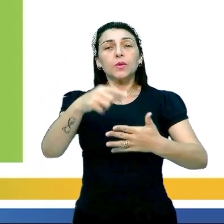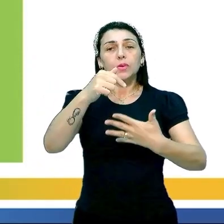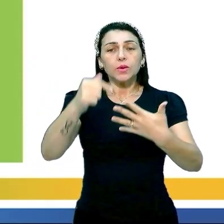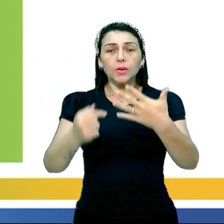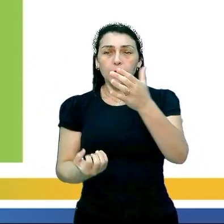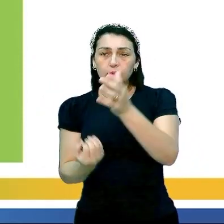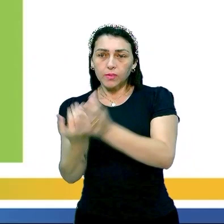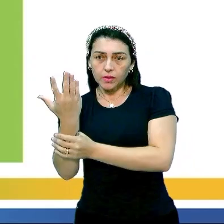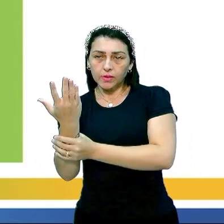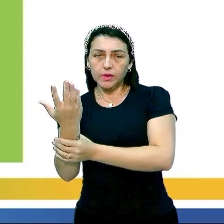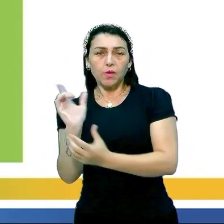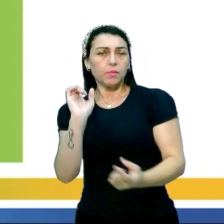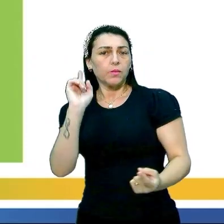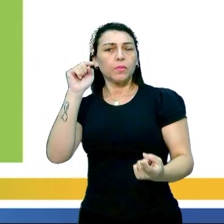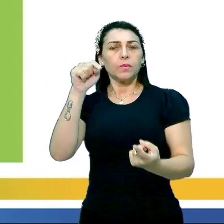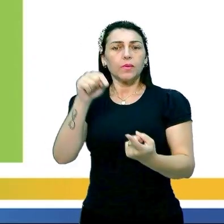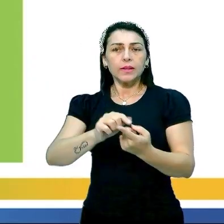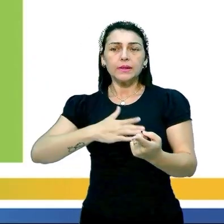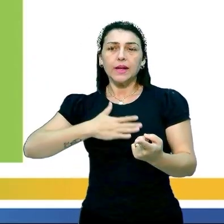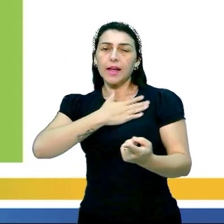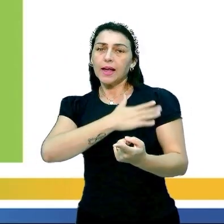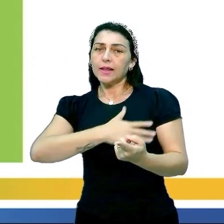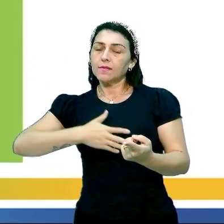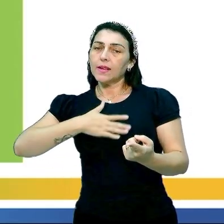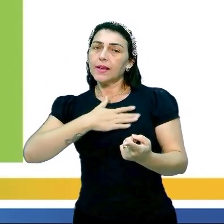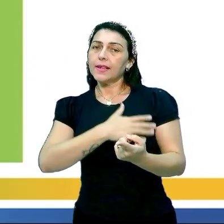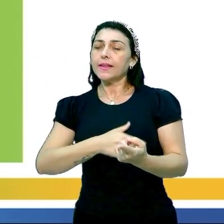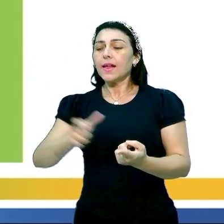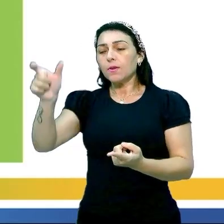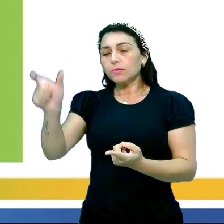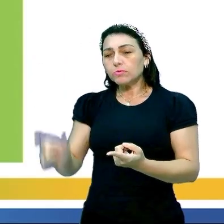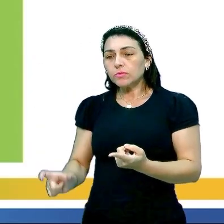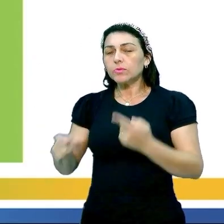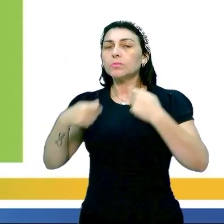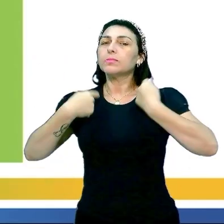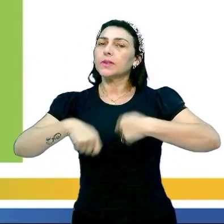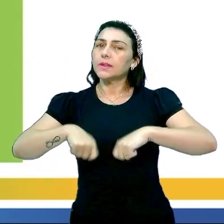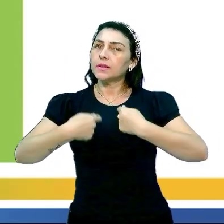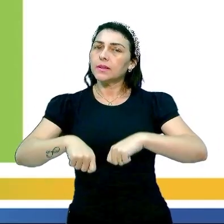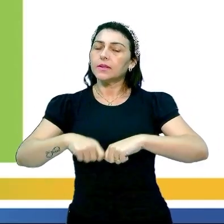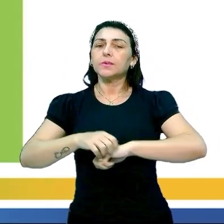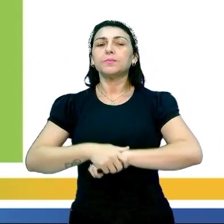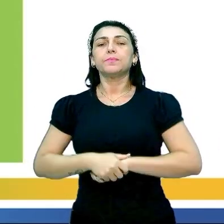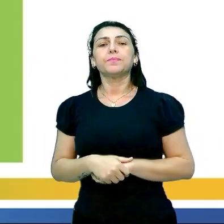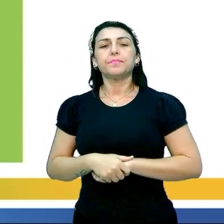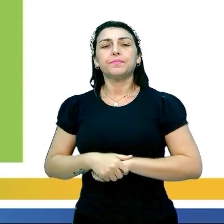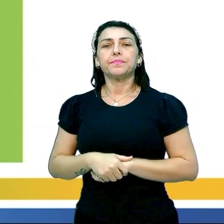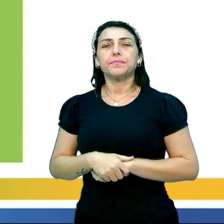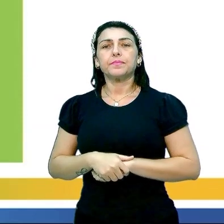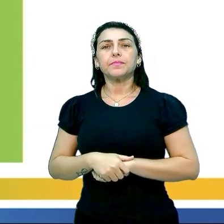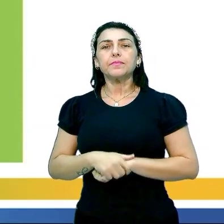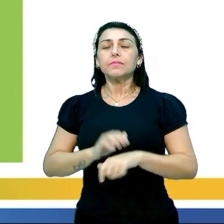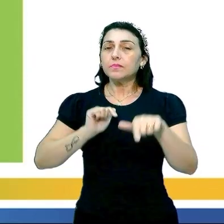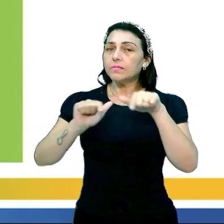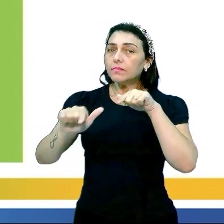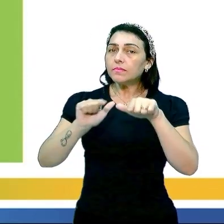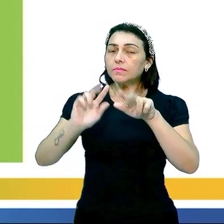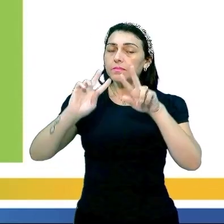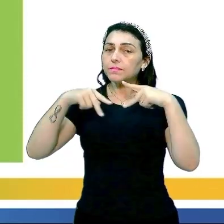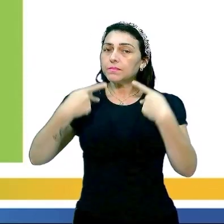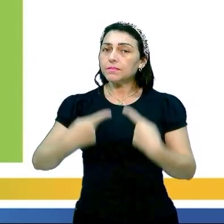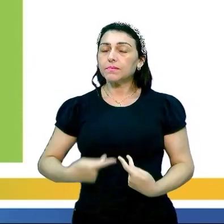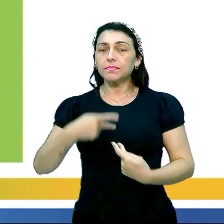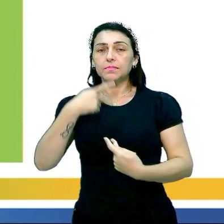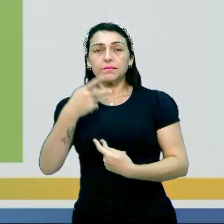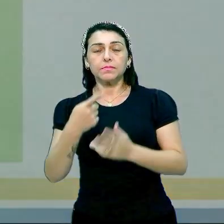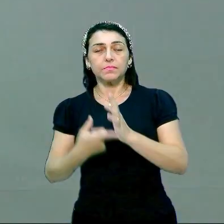de produção que tem como finalidade satisfazer necessidades do ser humano. Então, o trabalho humano, como